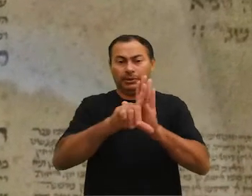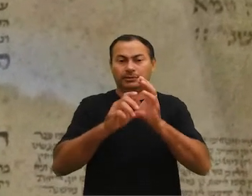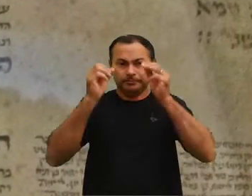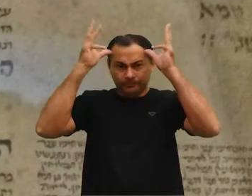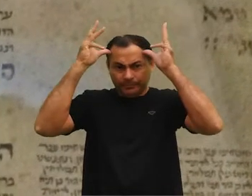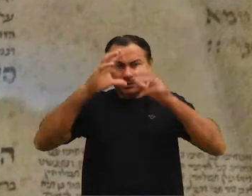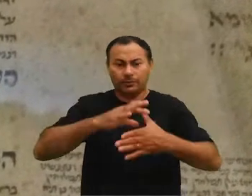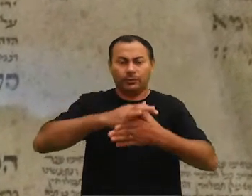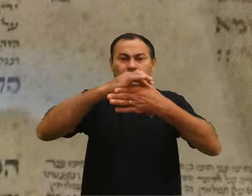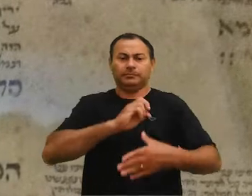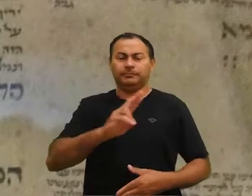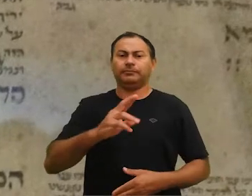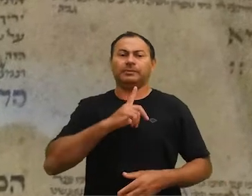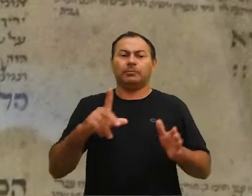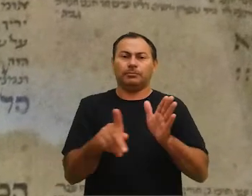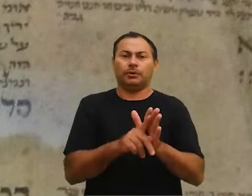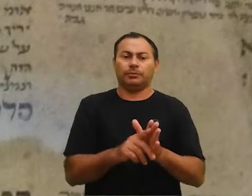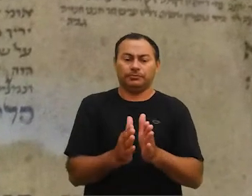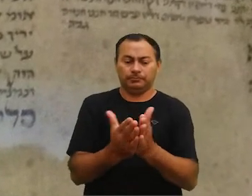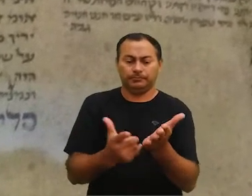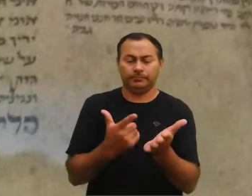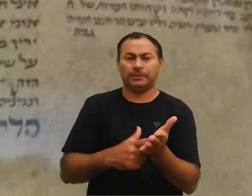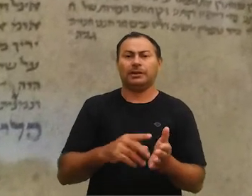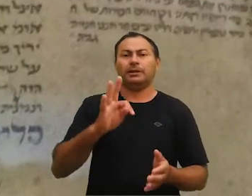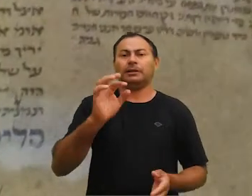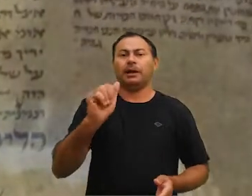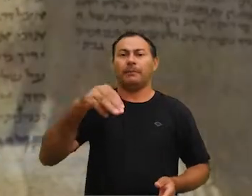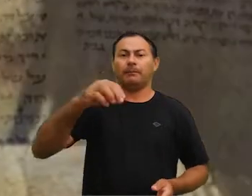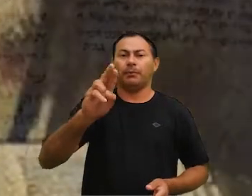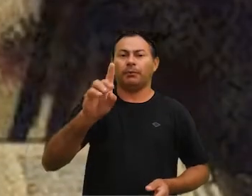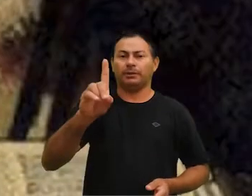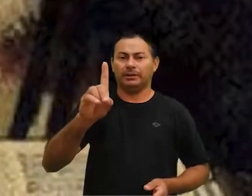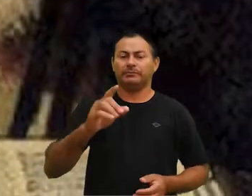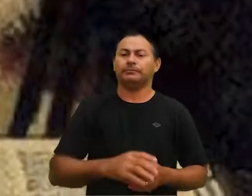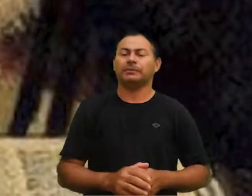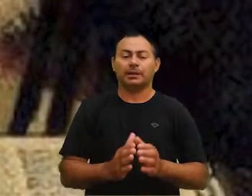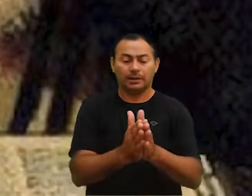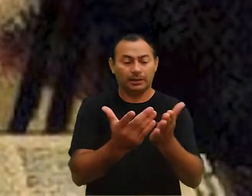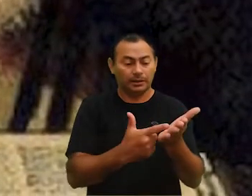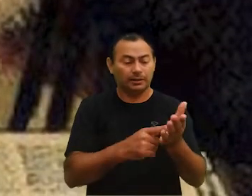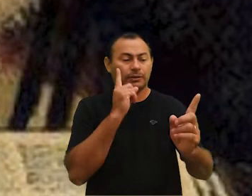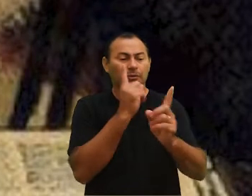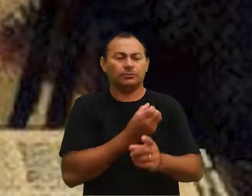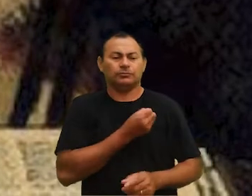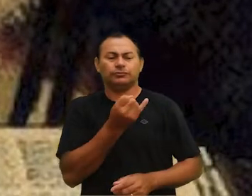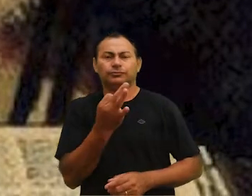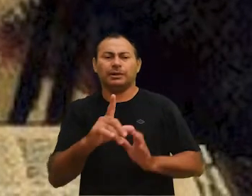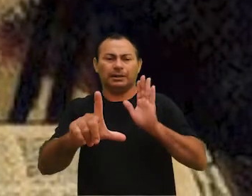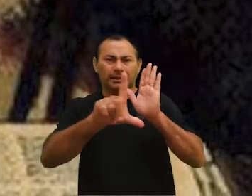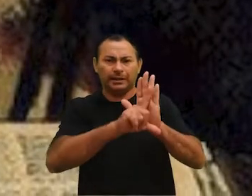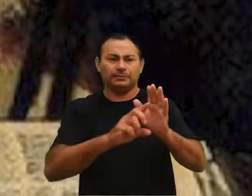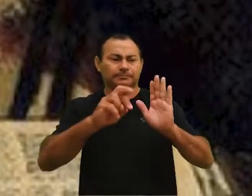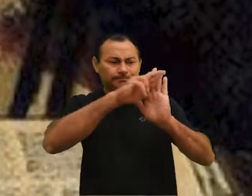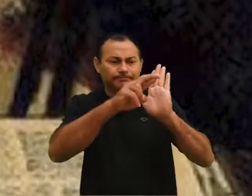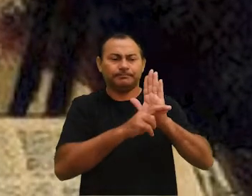Moisés, os líderes religiosos tinham o seu próprio livro chamado Talmud. Naquele livro eles encontravam inúmeras leis e